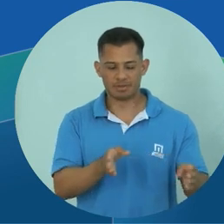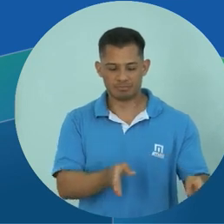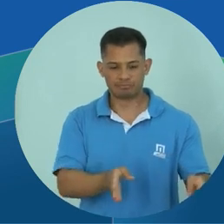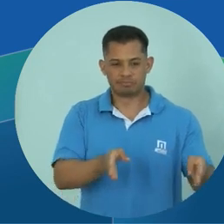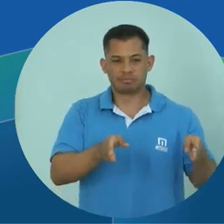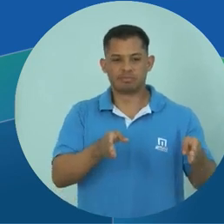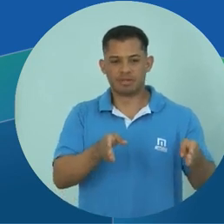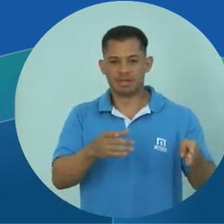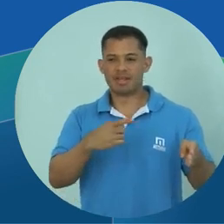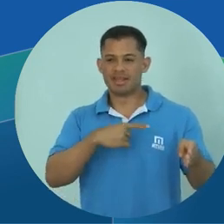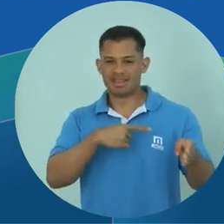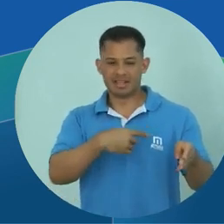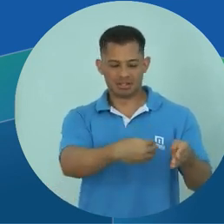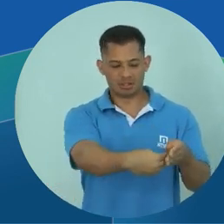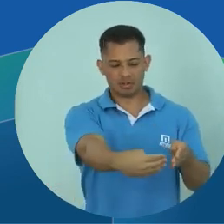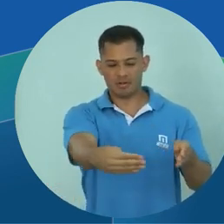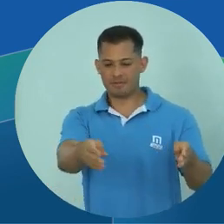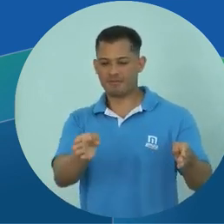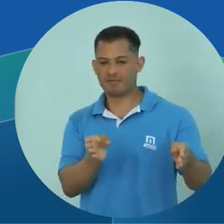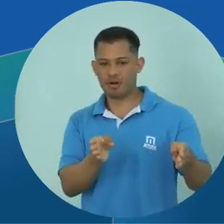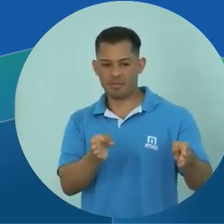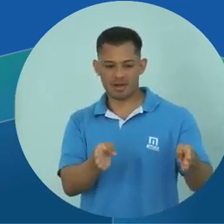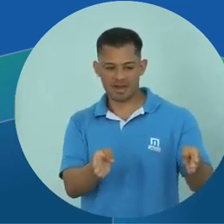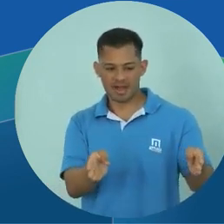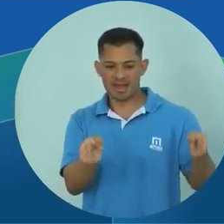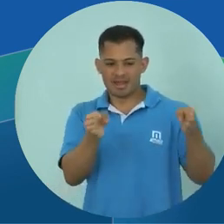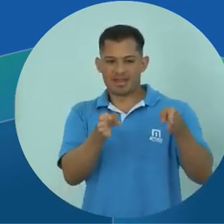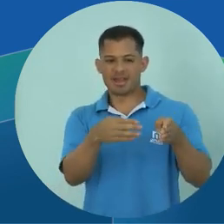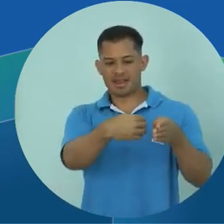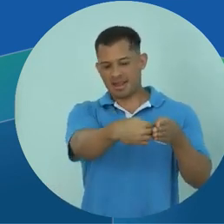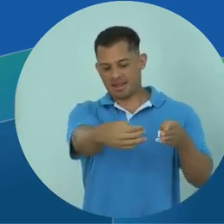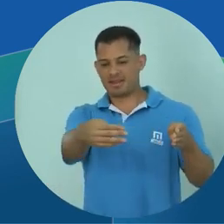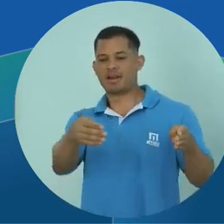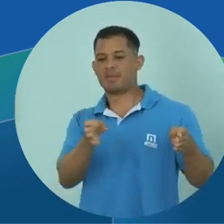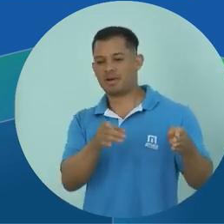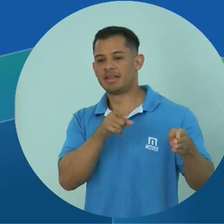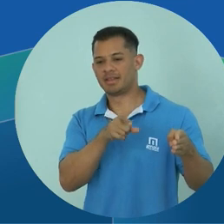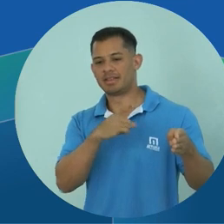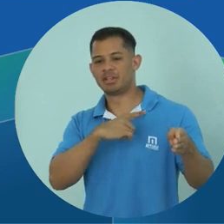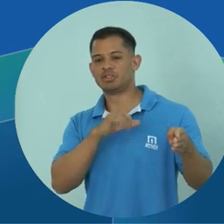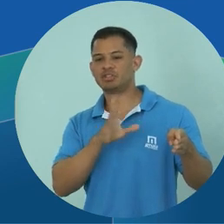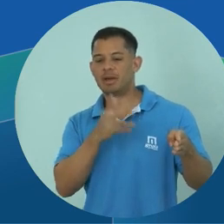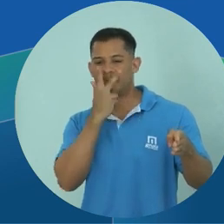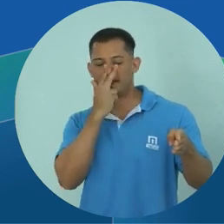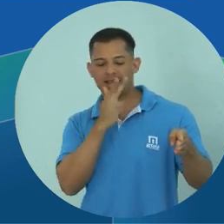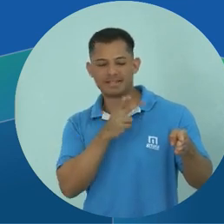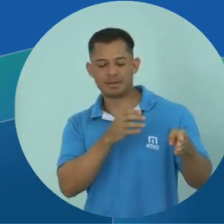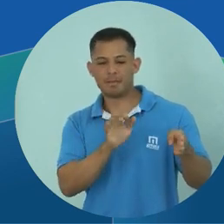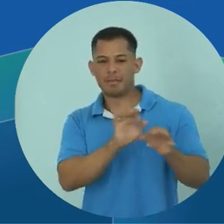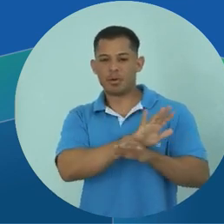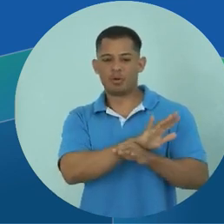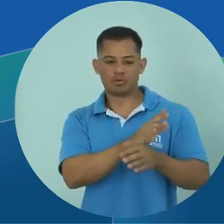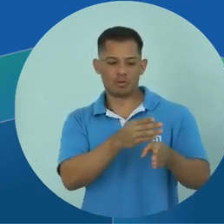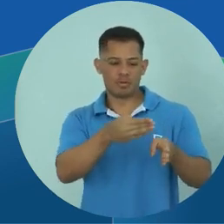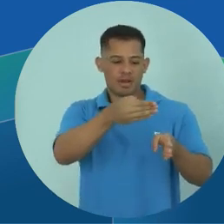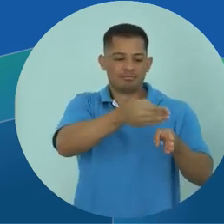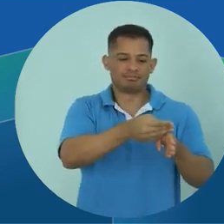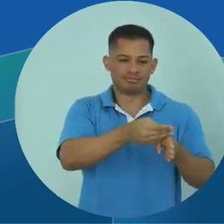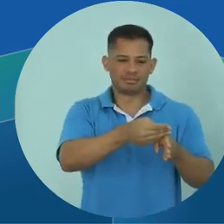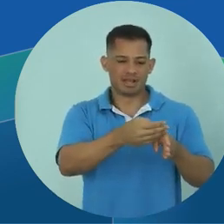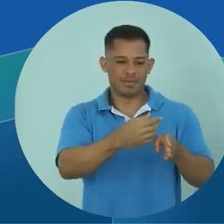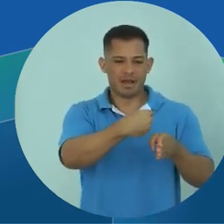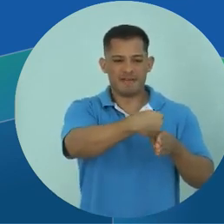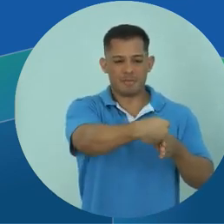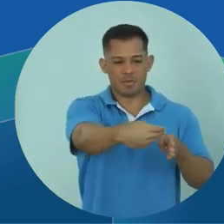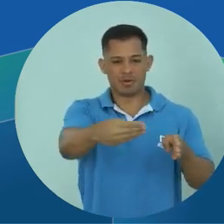concretagem, nessa subida, nessa camada que acabou de ser feita, já ficam os inserts onde vão ser apoiadas as